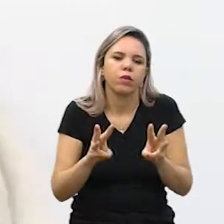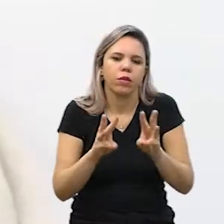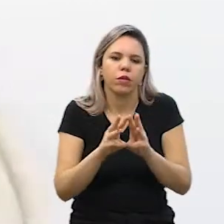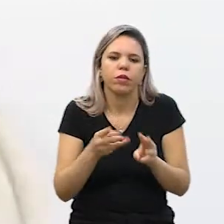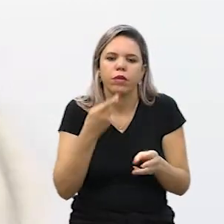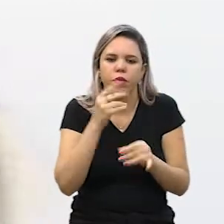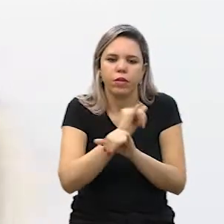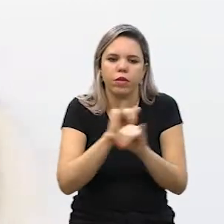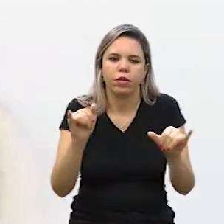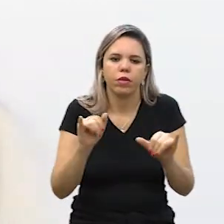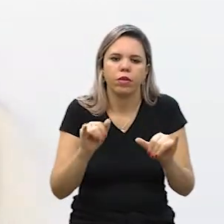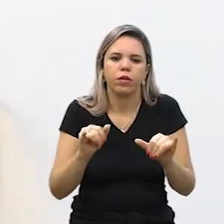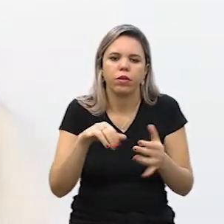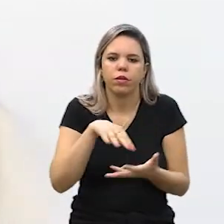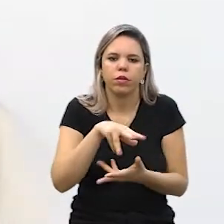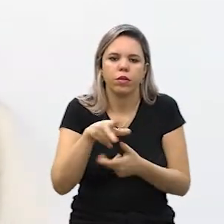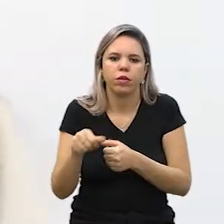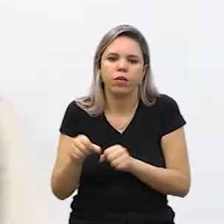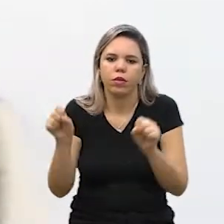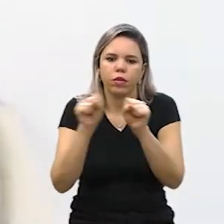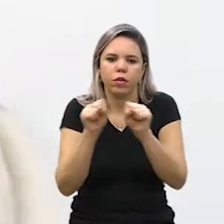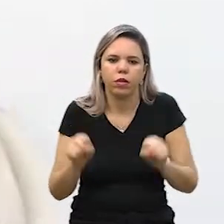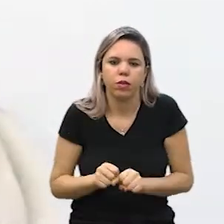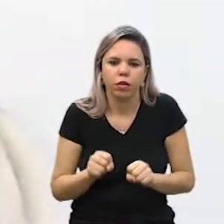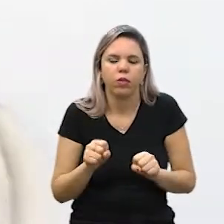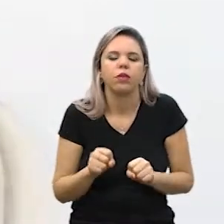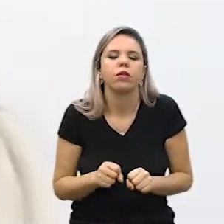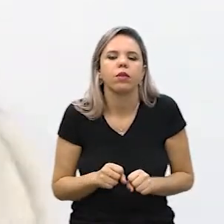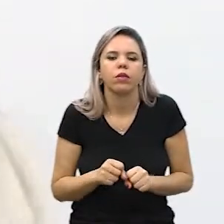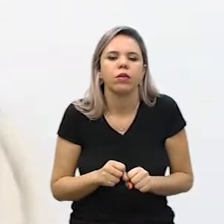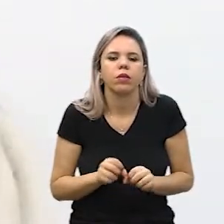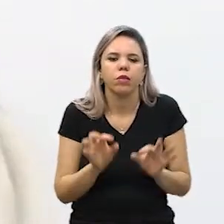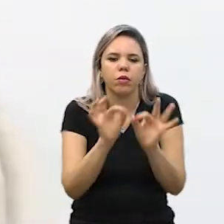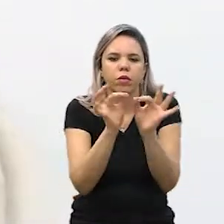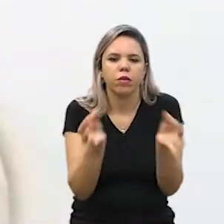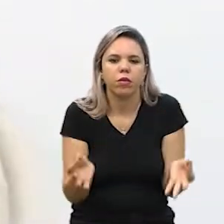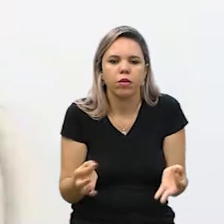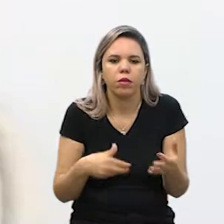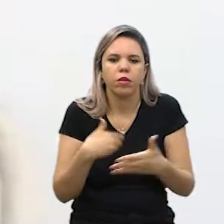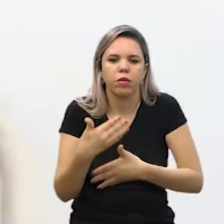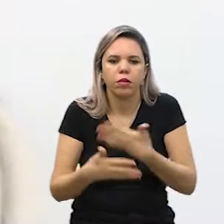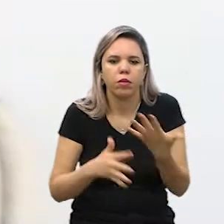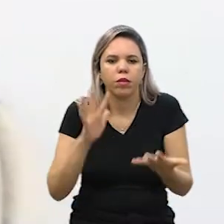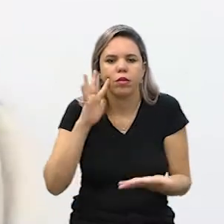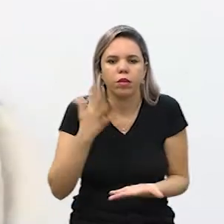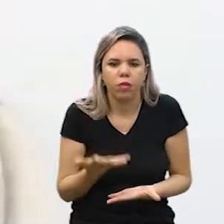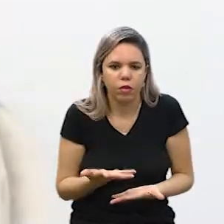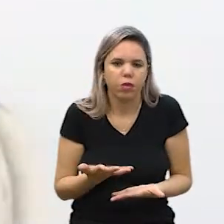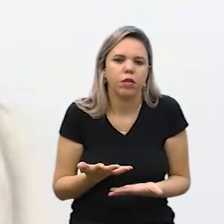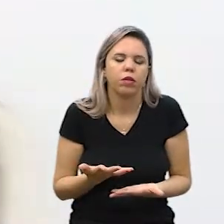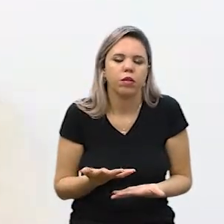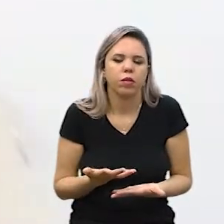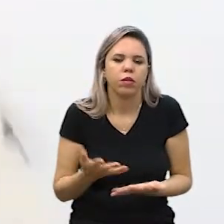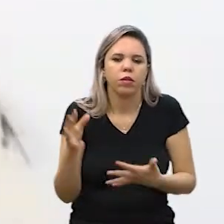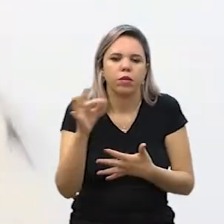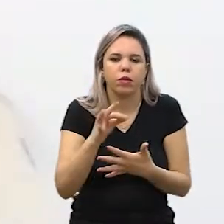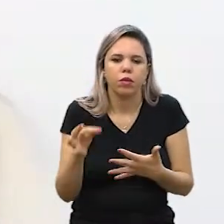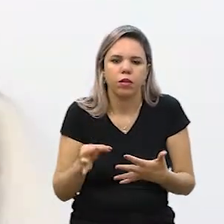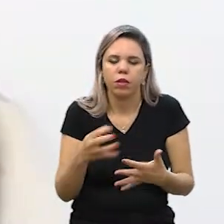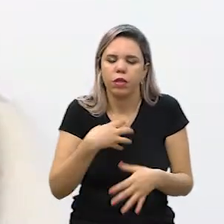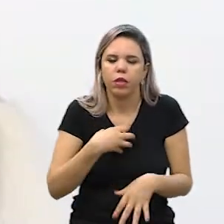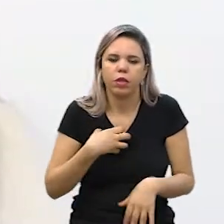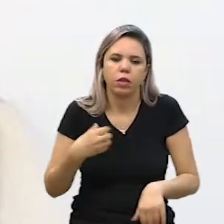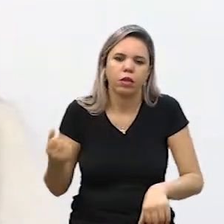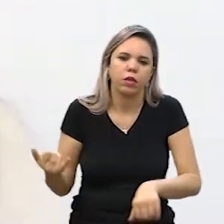muito falada aí no mundo todo, e são simplesmente as consequências das questões